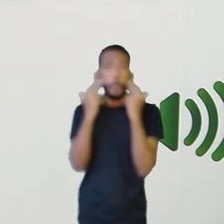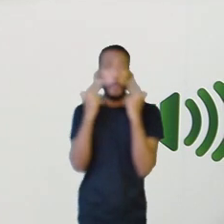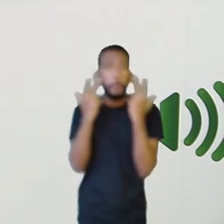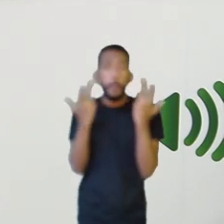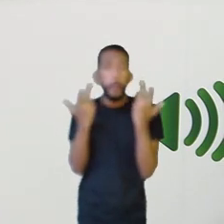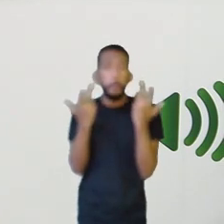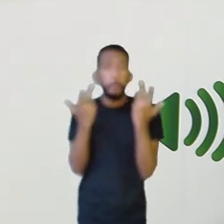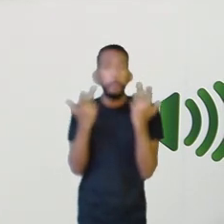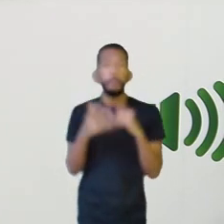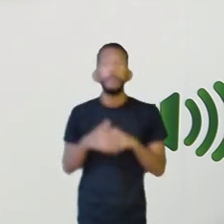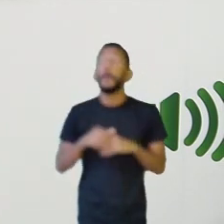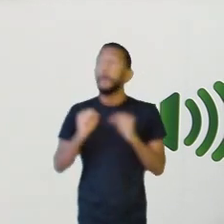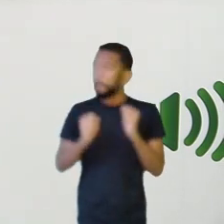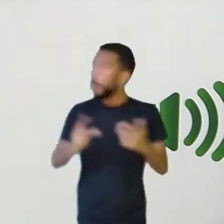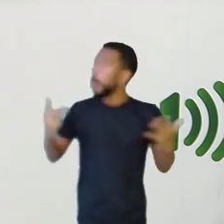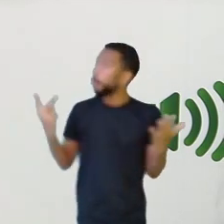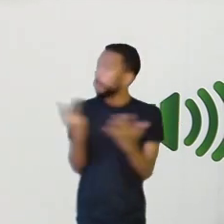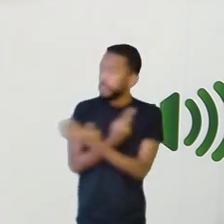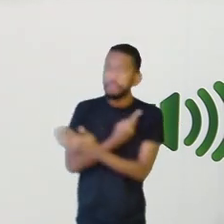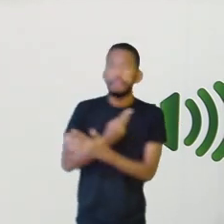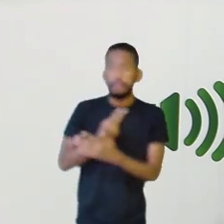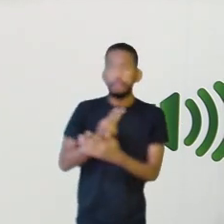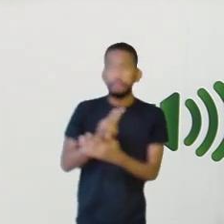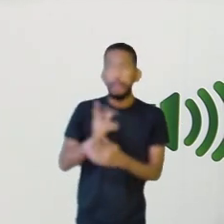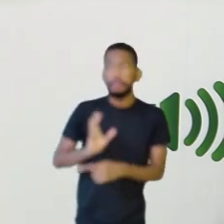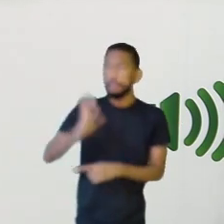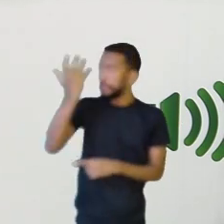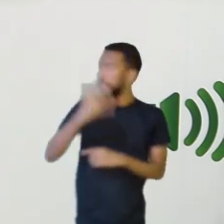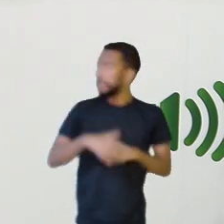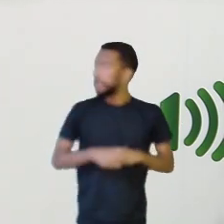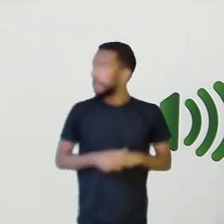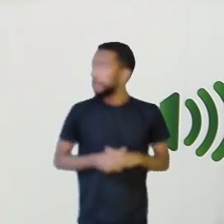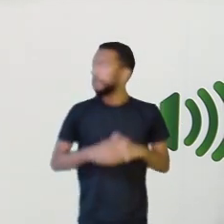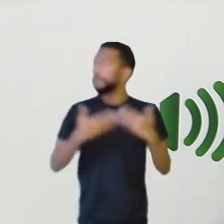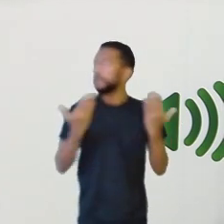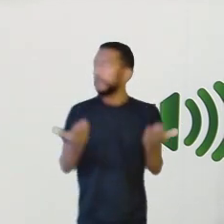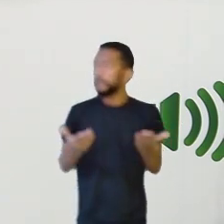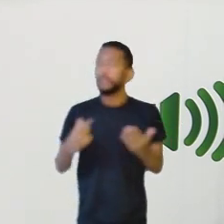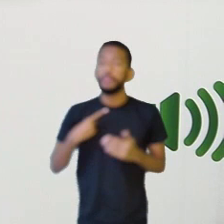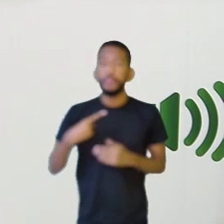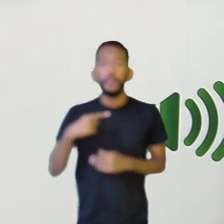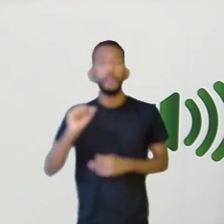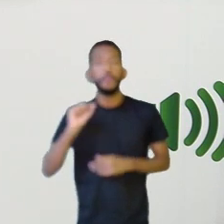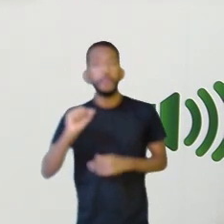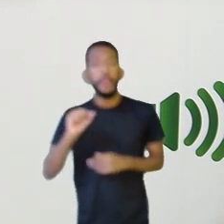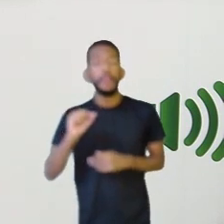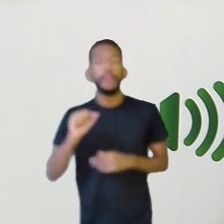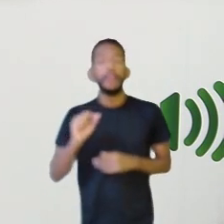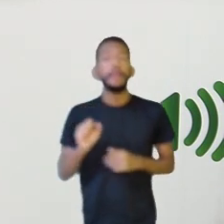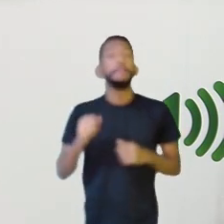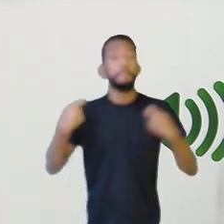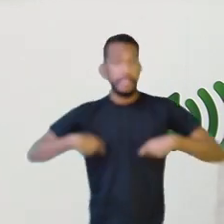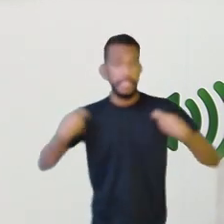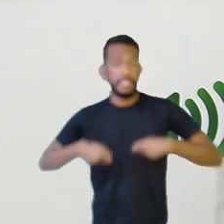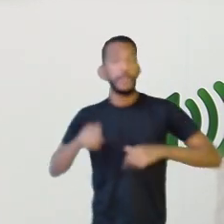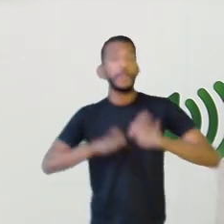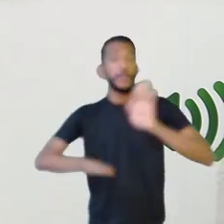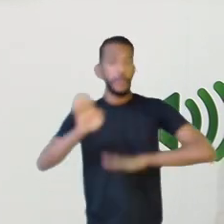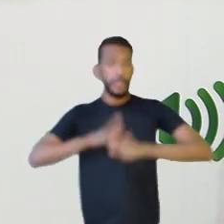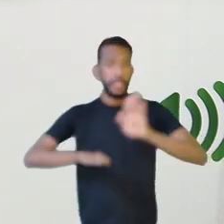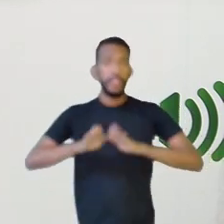um acidente. Pois é por isso que nós temos que ter bastante cuidado com esse